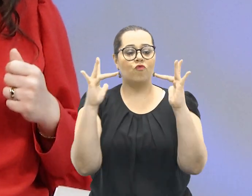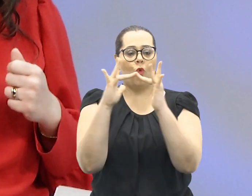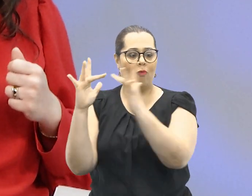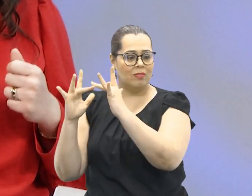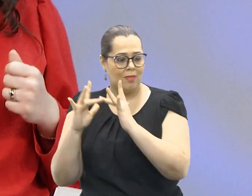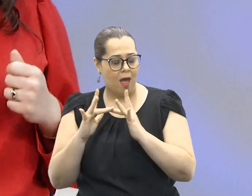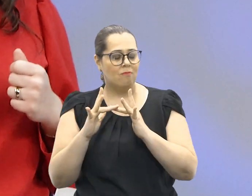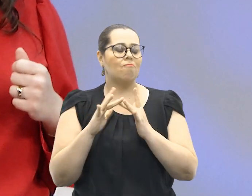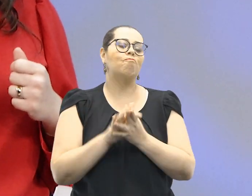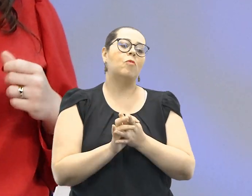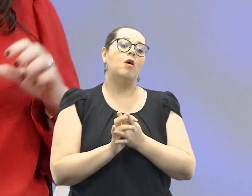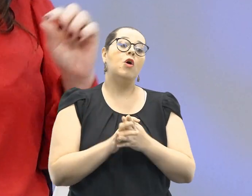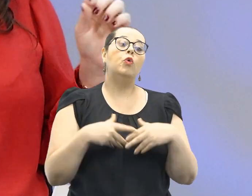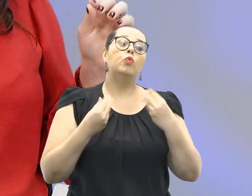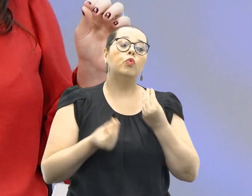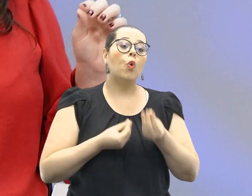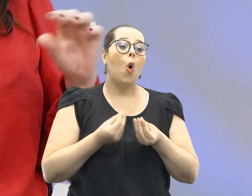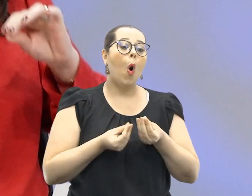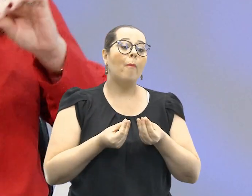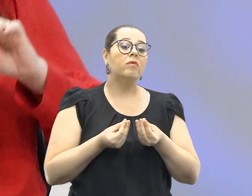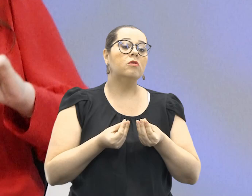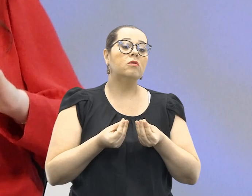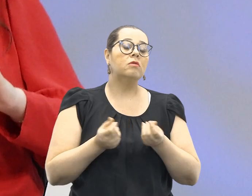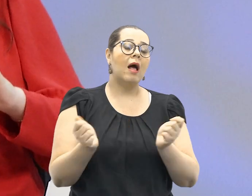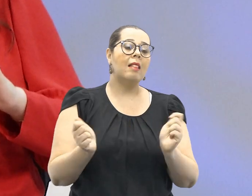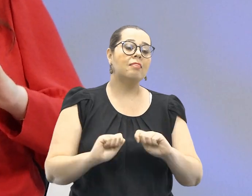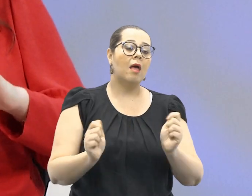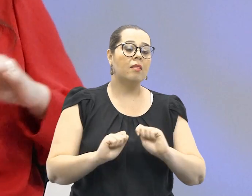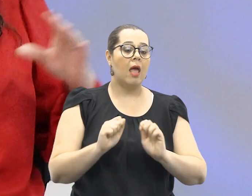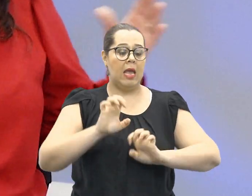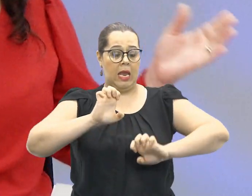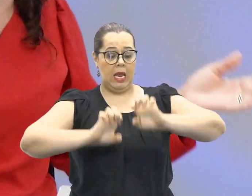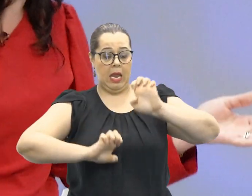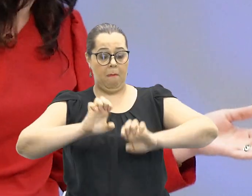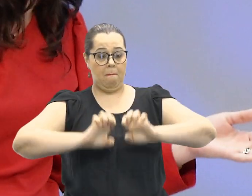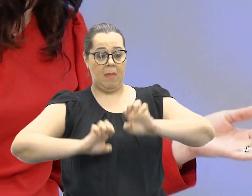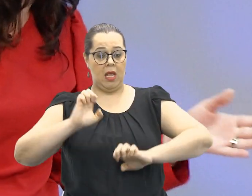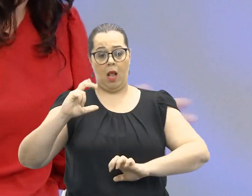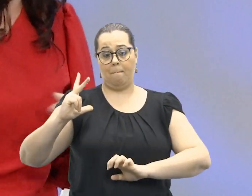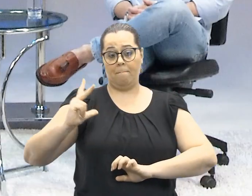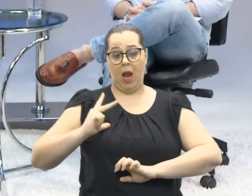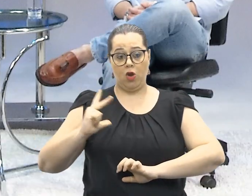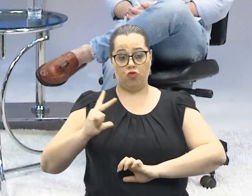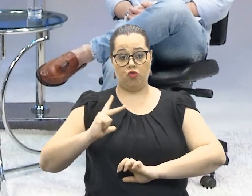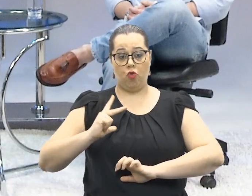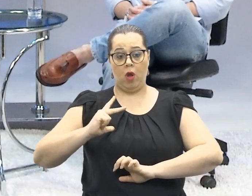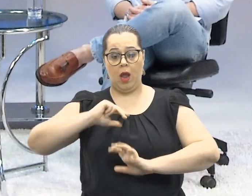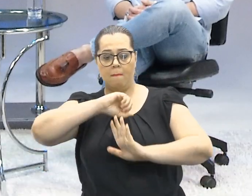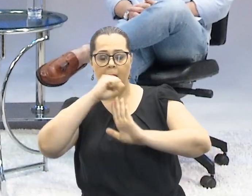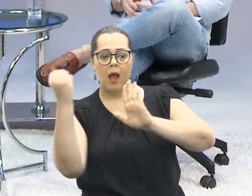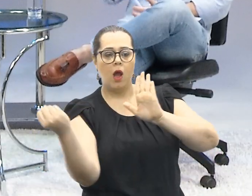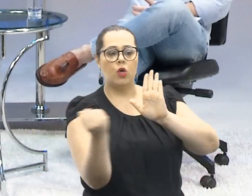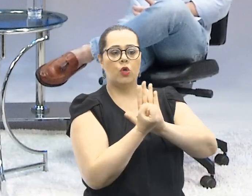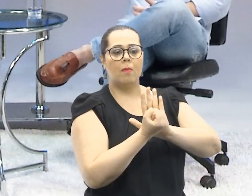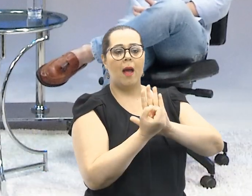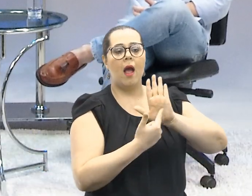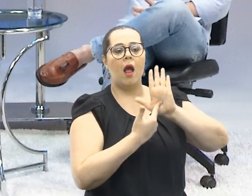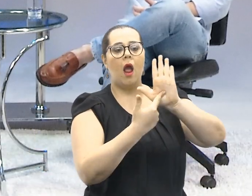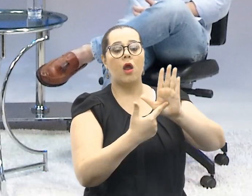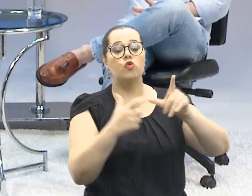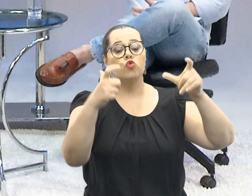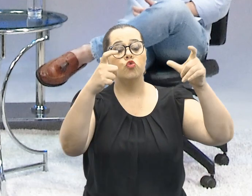jovem e tudo mais, de permitir que empresas privadas, né, colocassem a sua marca em